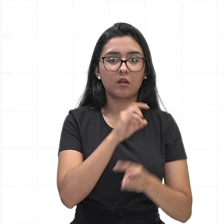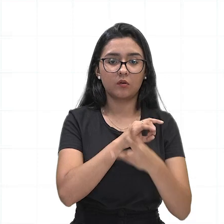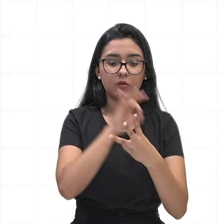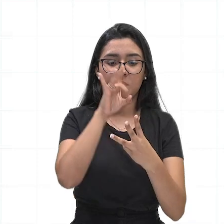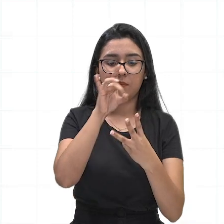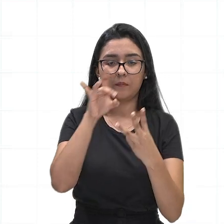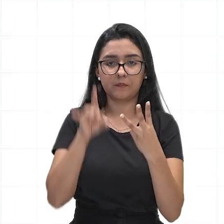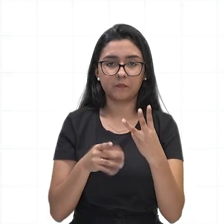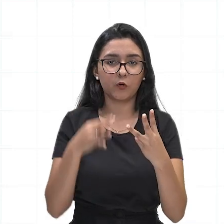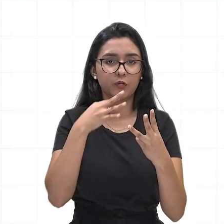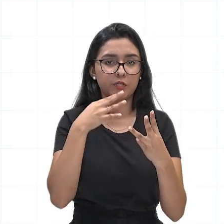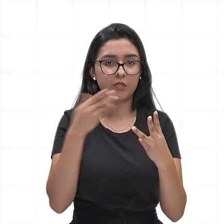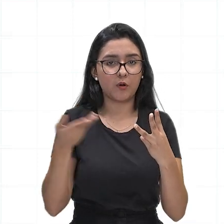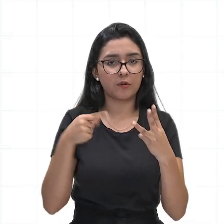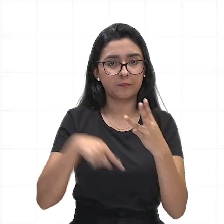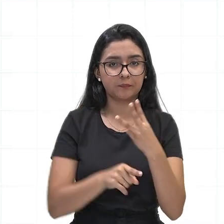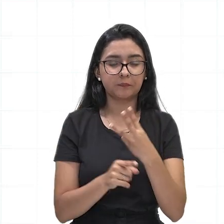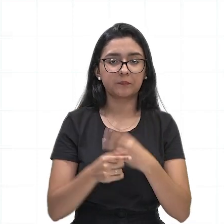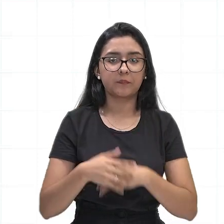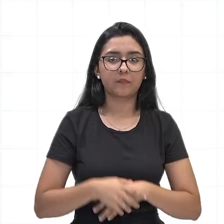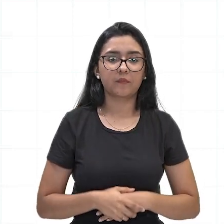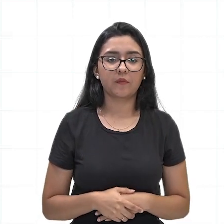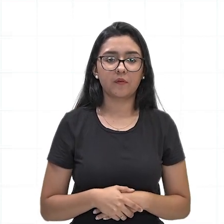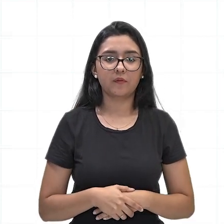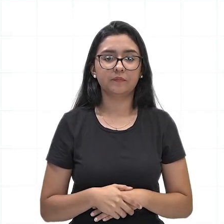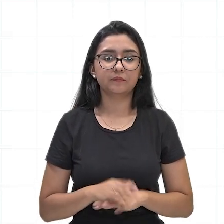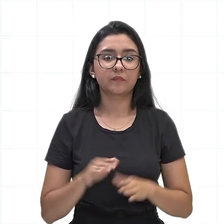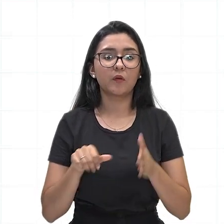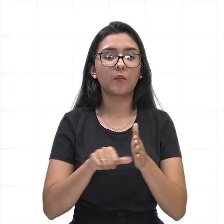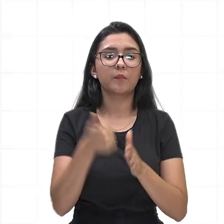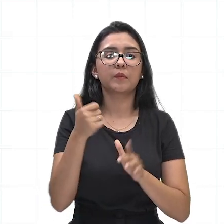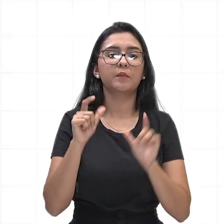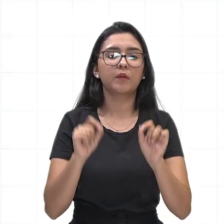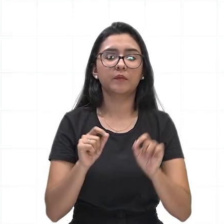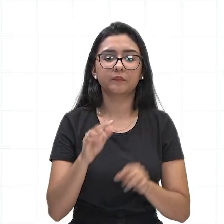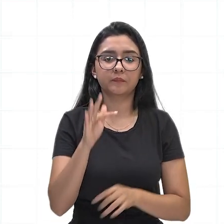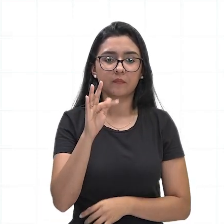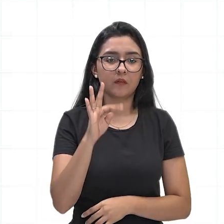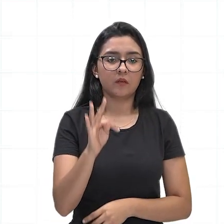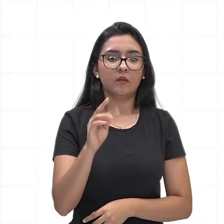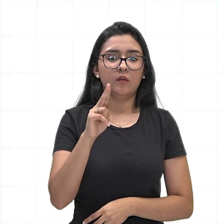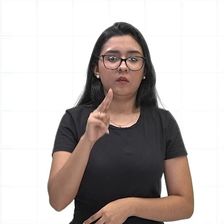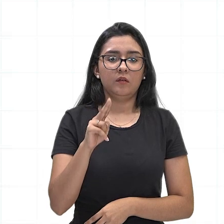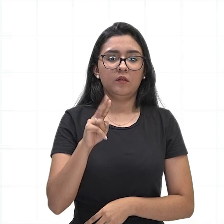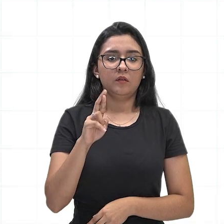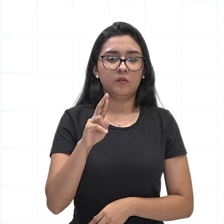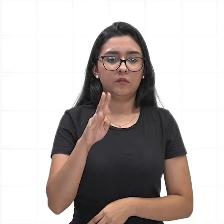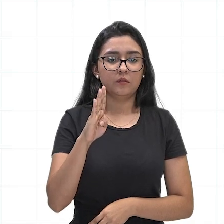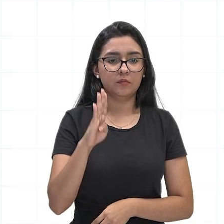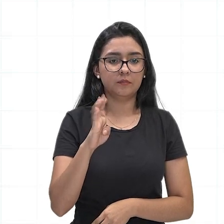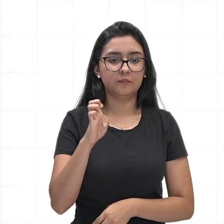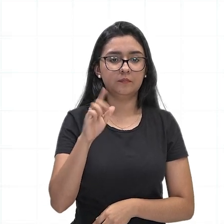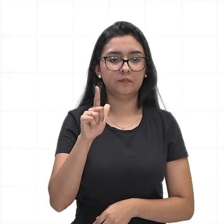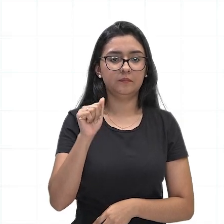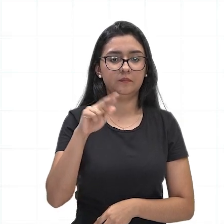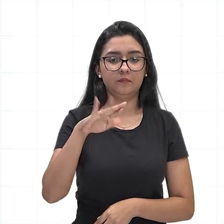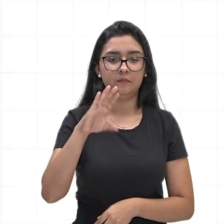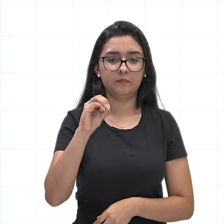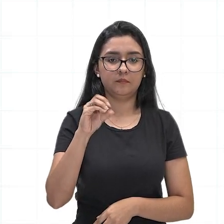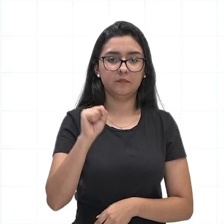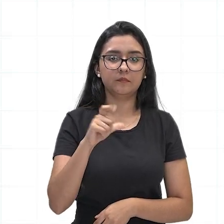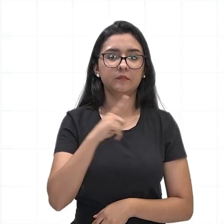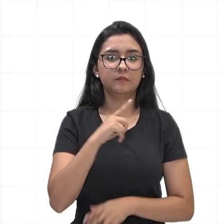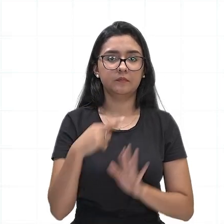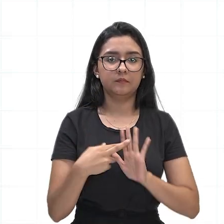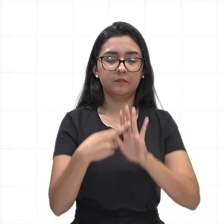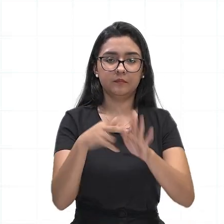conhecer cada um dos grupos de maneira aí mais aprofundada. O primeiro grupo é o grupo dos tubelários. Existem